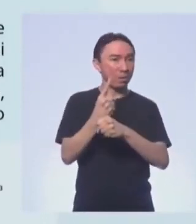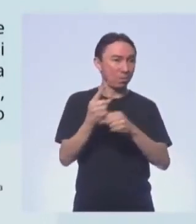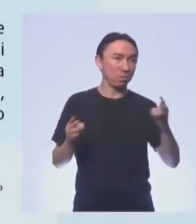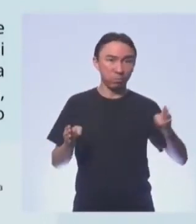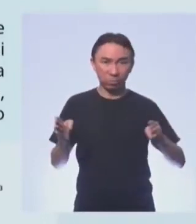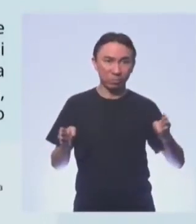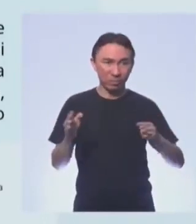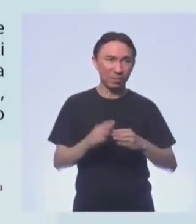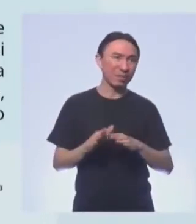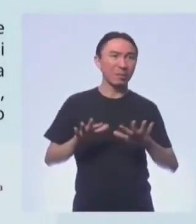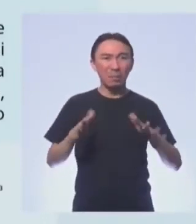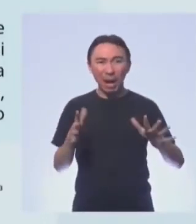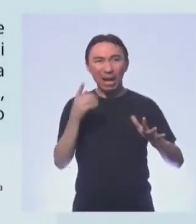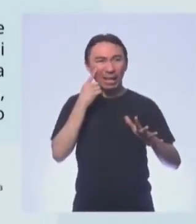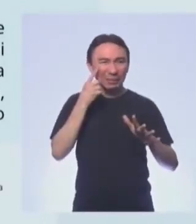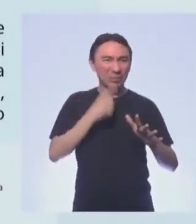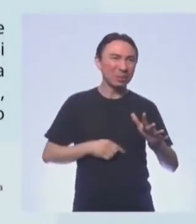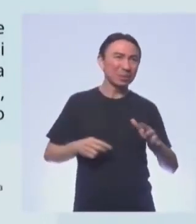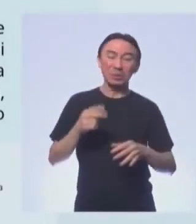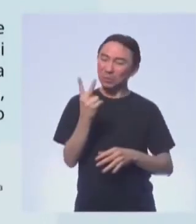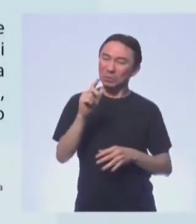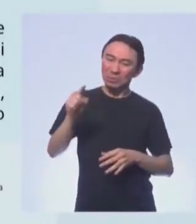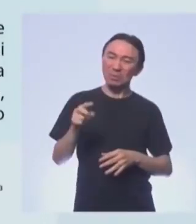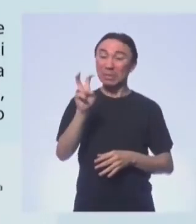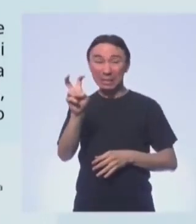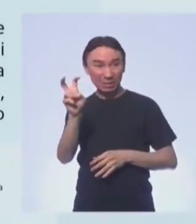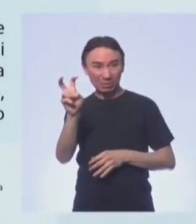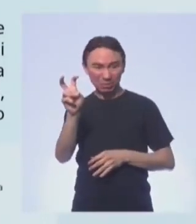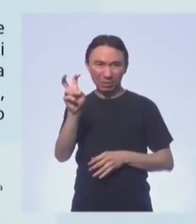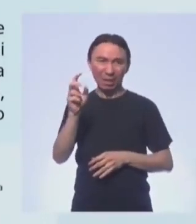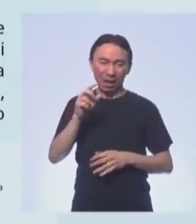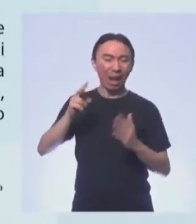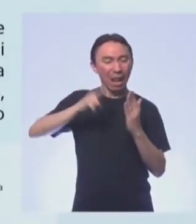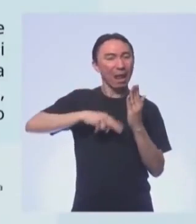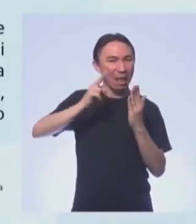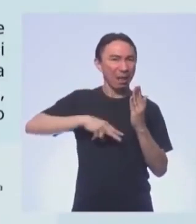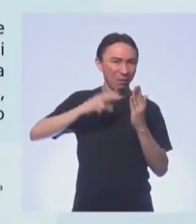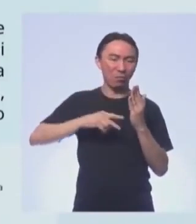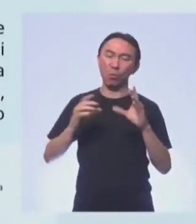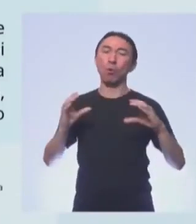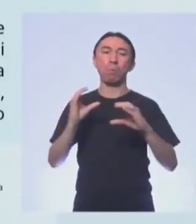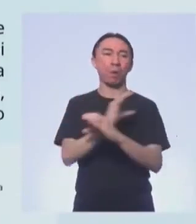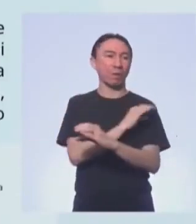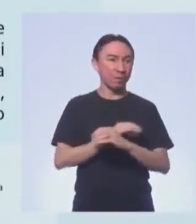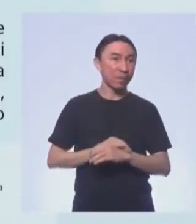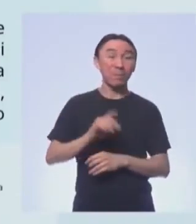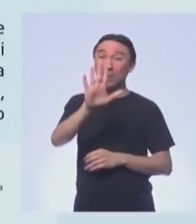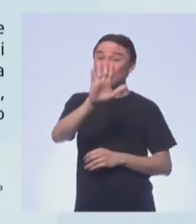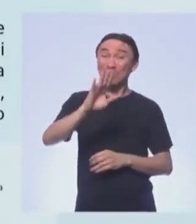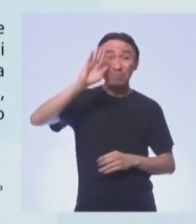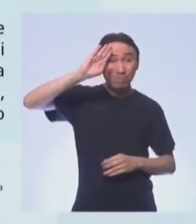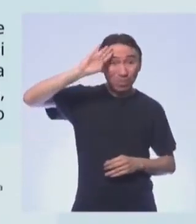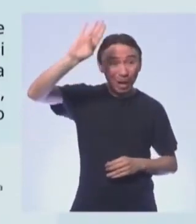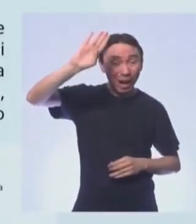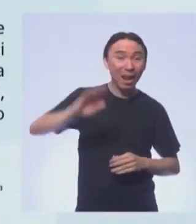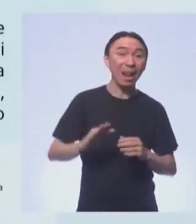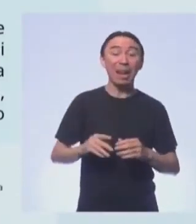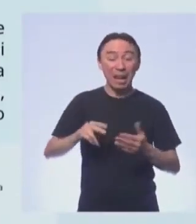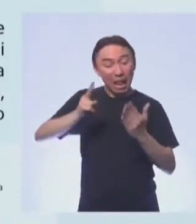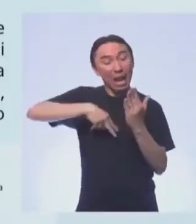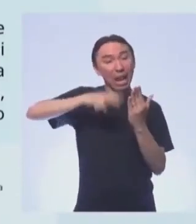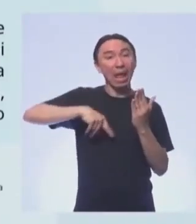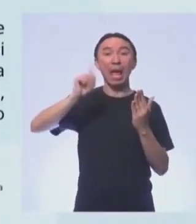e 2,5 inteiros. A Bíblia é apontada como o tipo de livro mais lido pelos entrevistados e também como mais